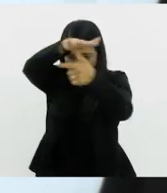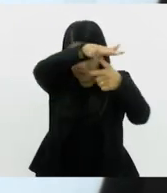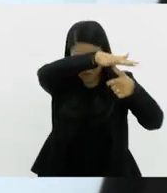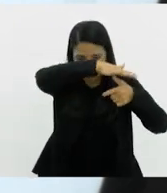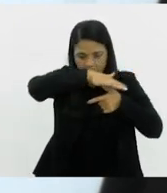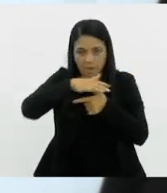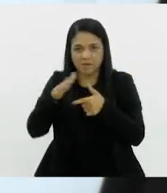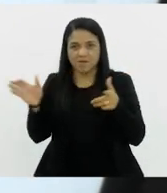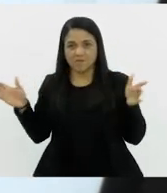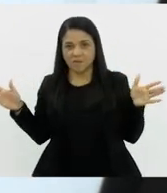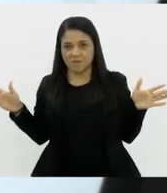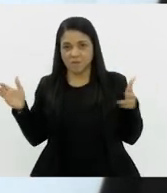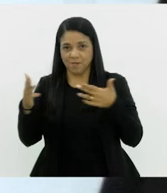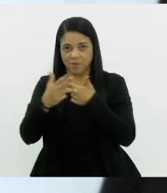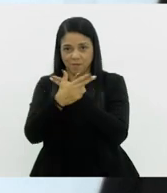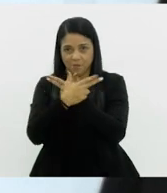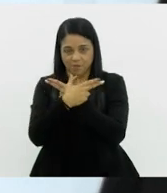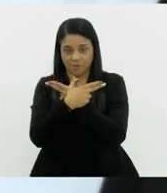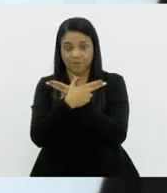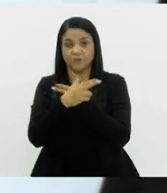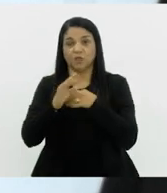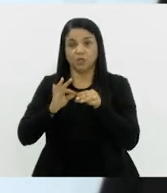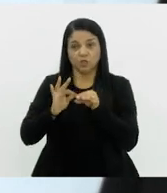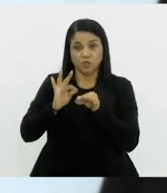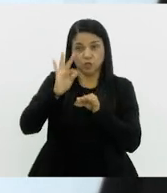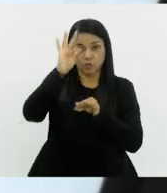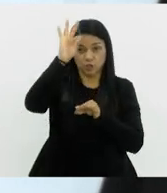como mínimo e, no máximo, 2.000 pés.